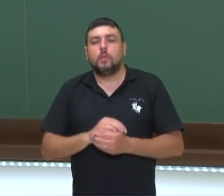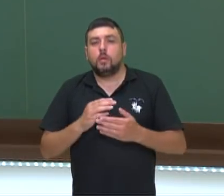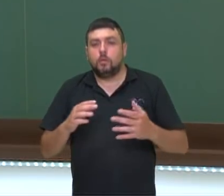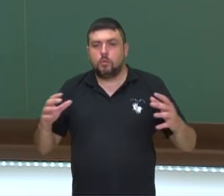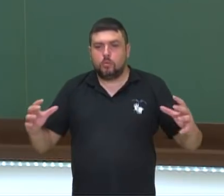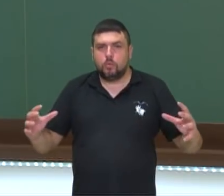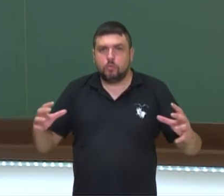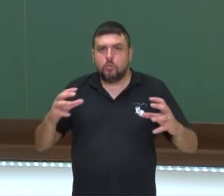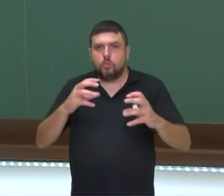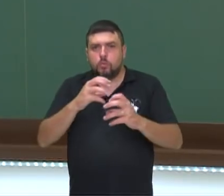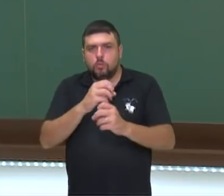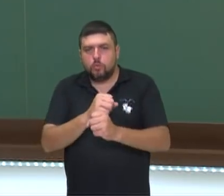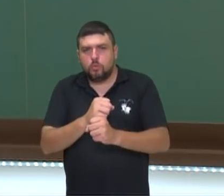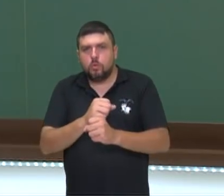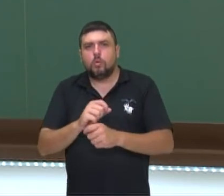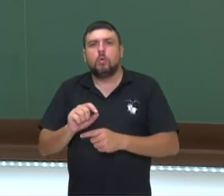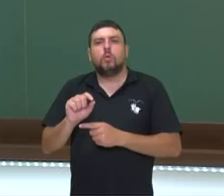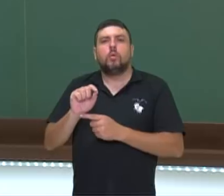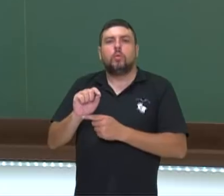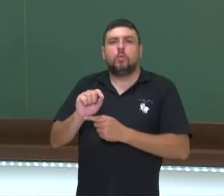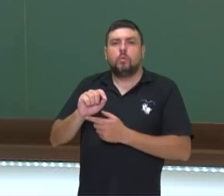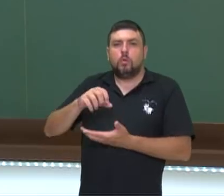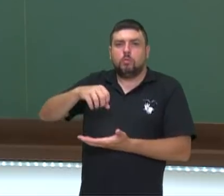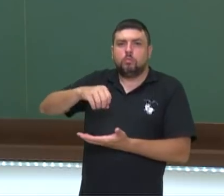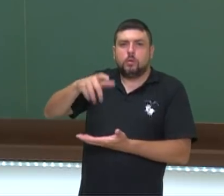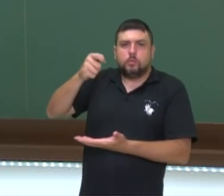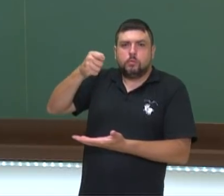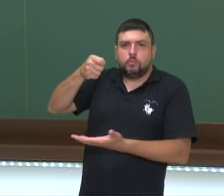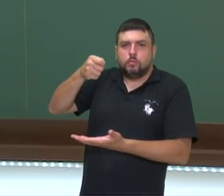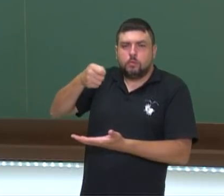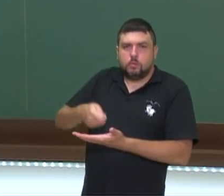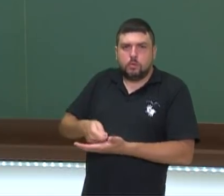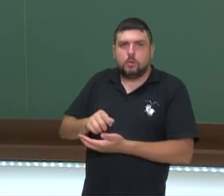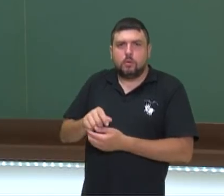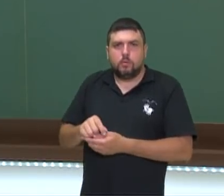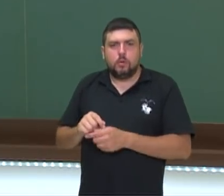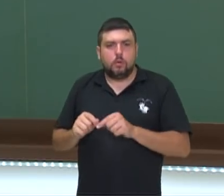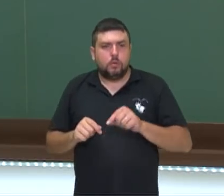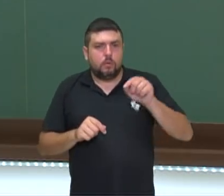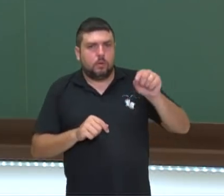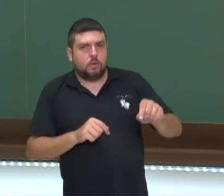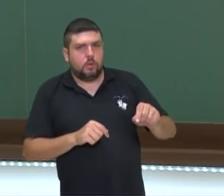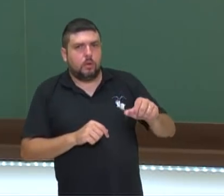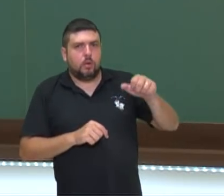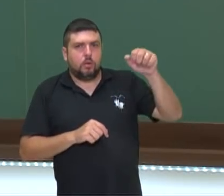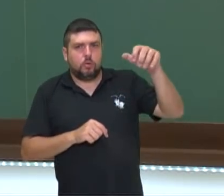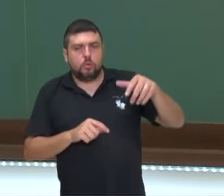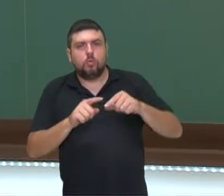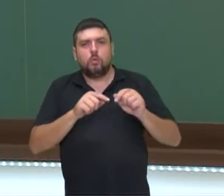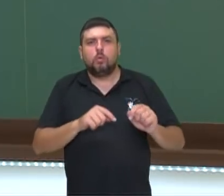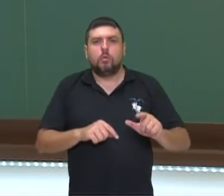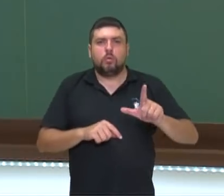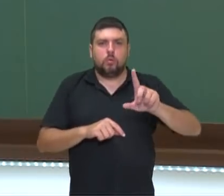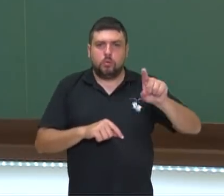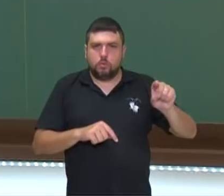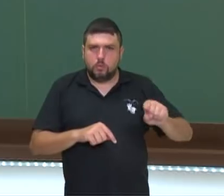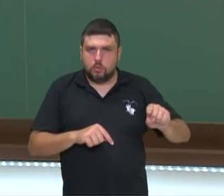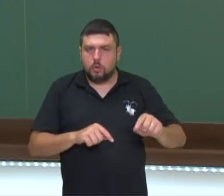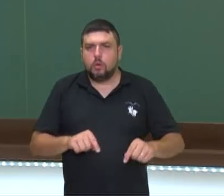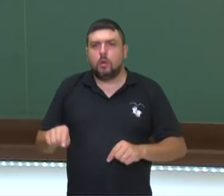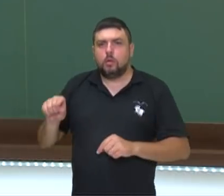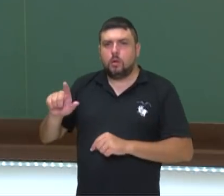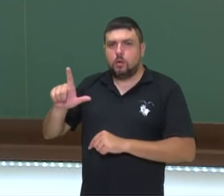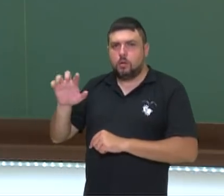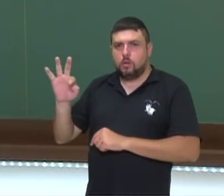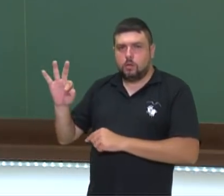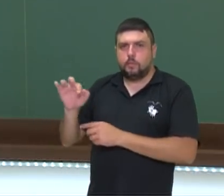ser exatamente o valor que eu vou pagar na empresa Luz e na empresa Light.